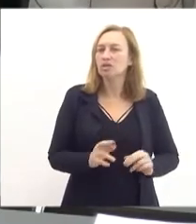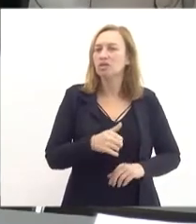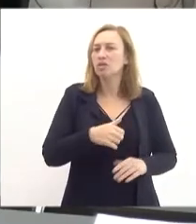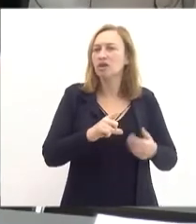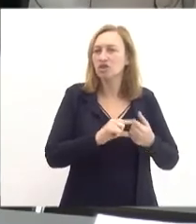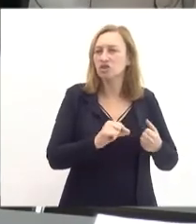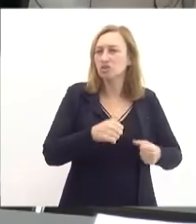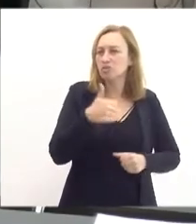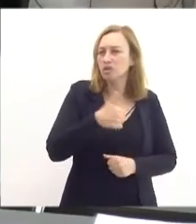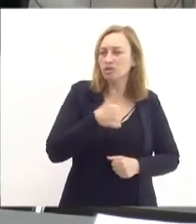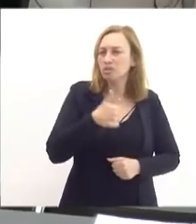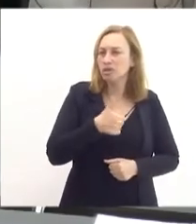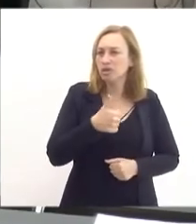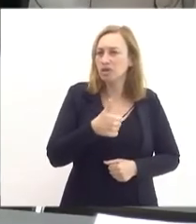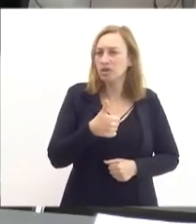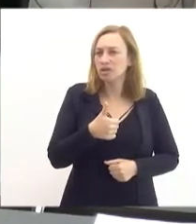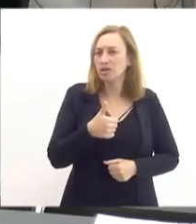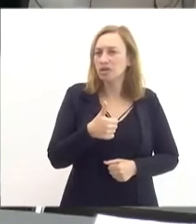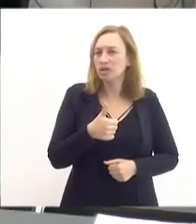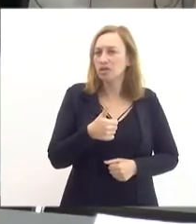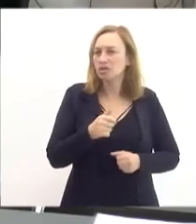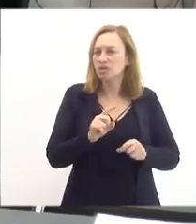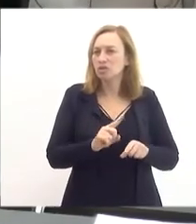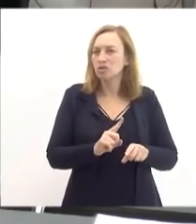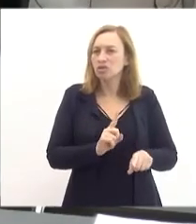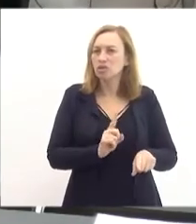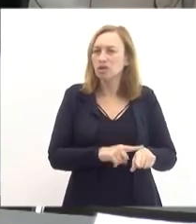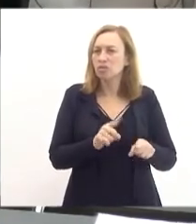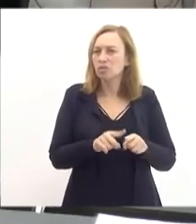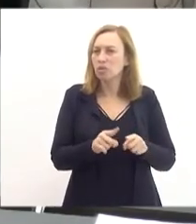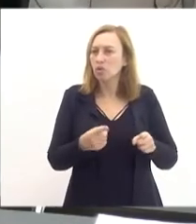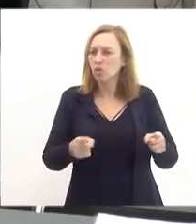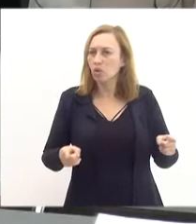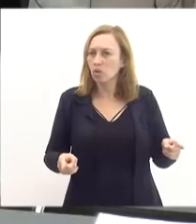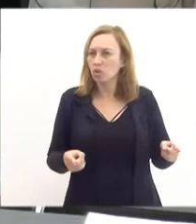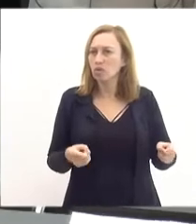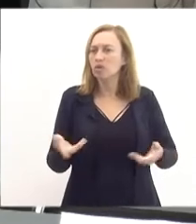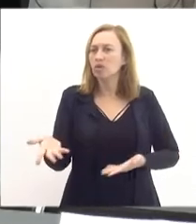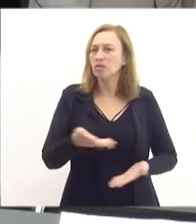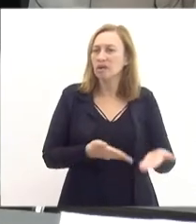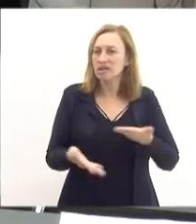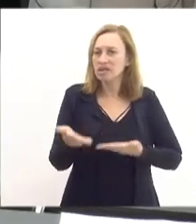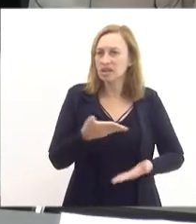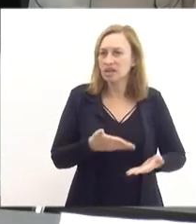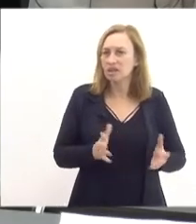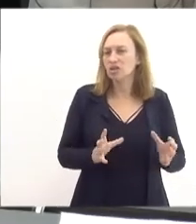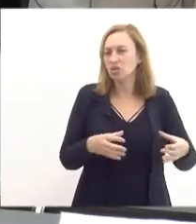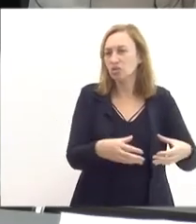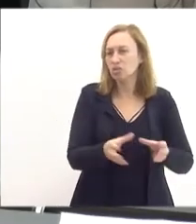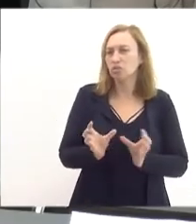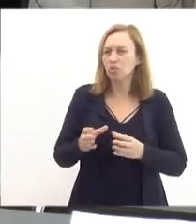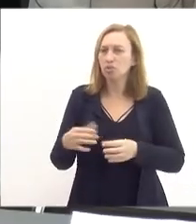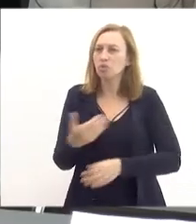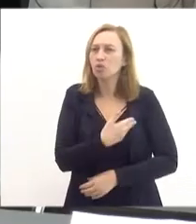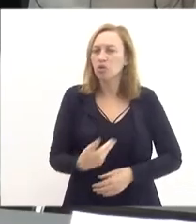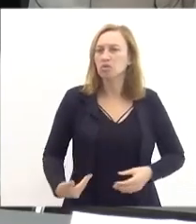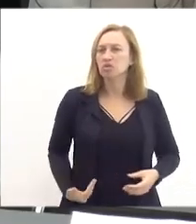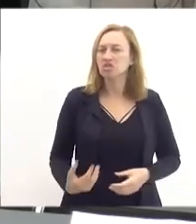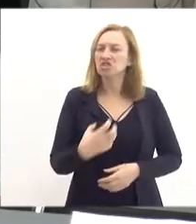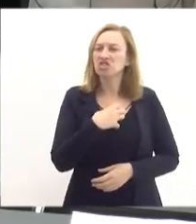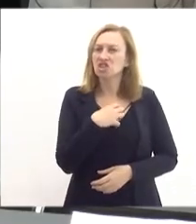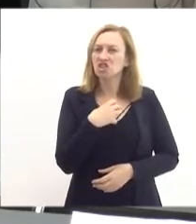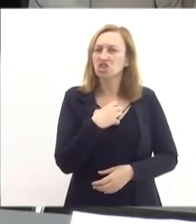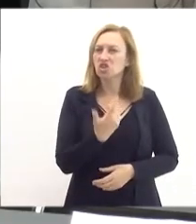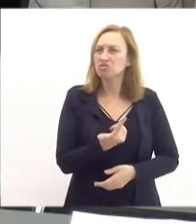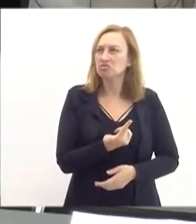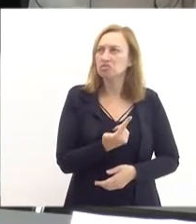1º da rentabilidade de longo prazo. Então, a gente entende que parcerias entre entes públicos não tem sentido ter